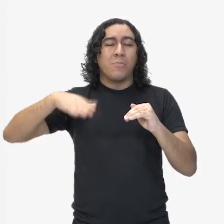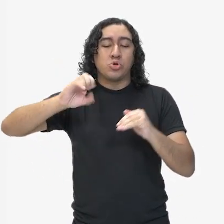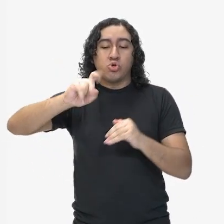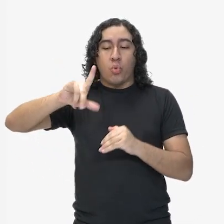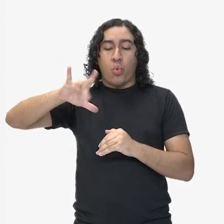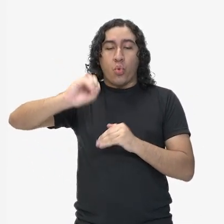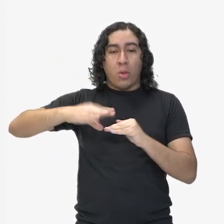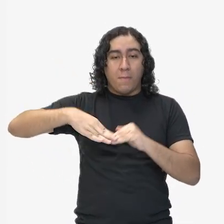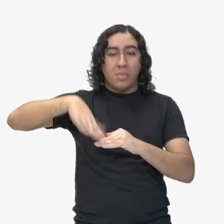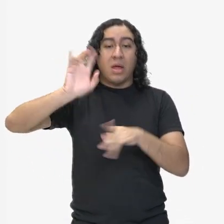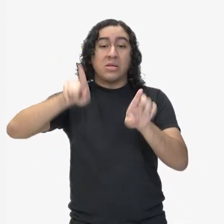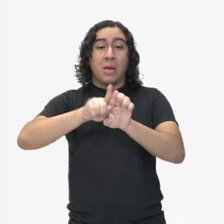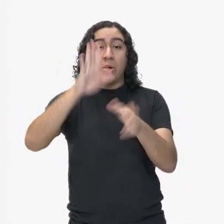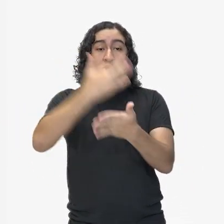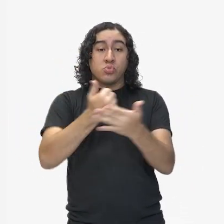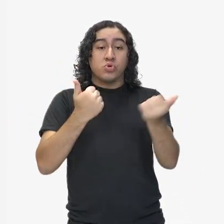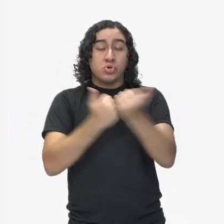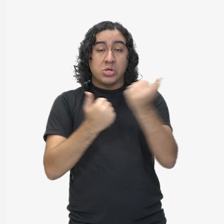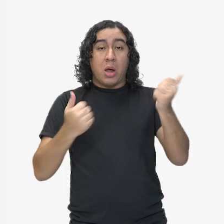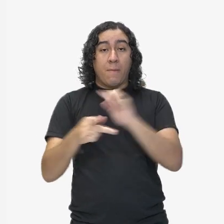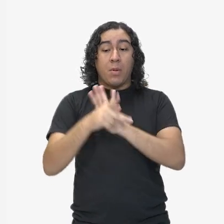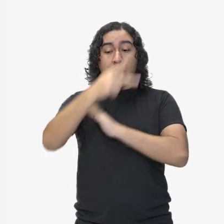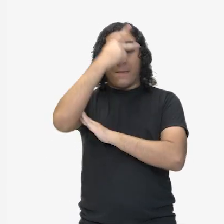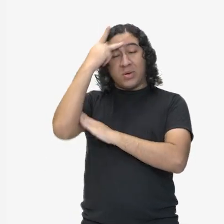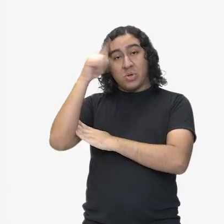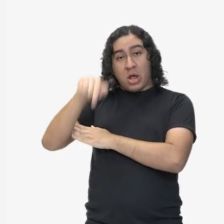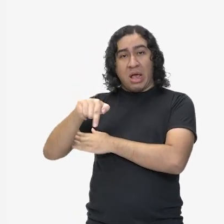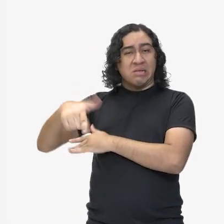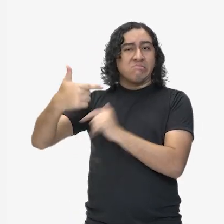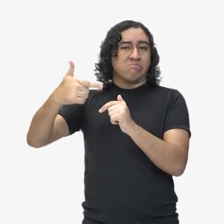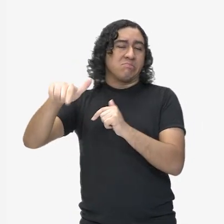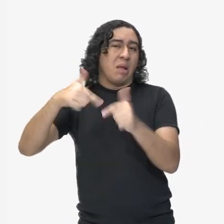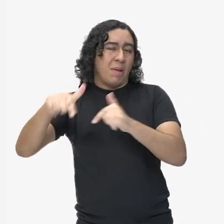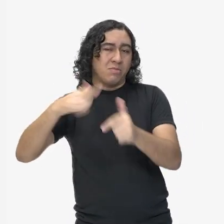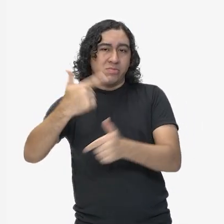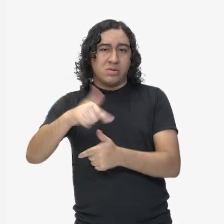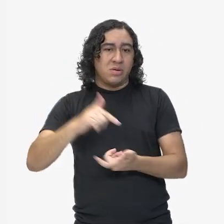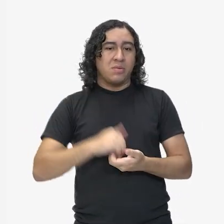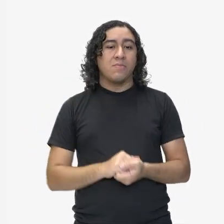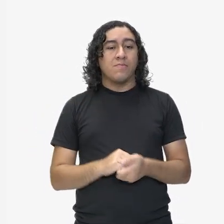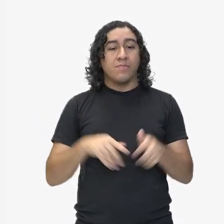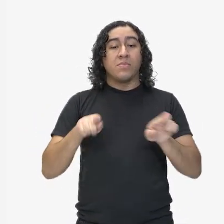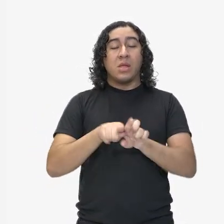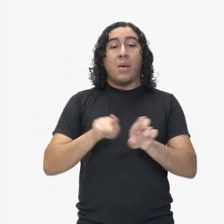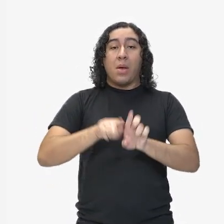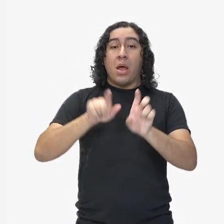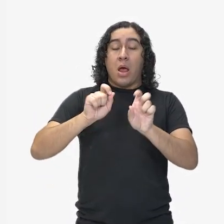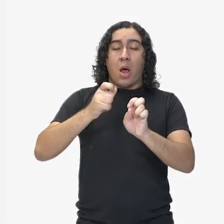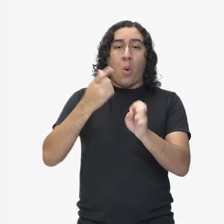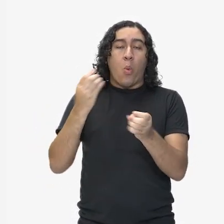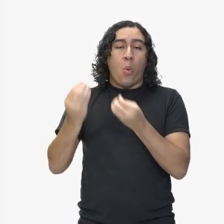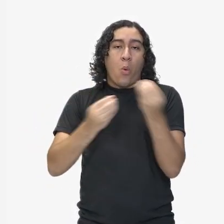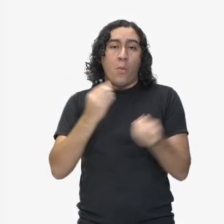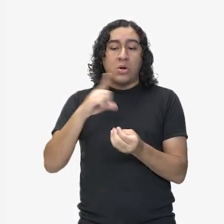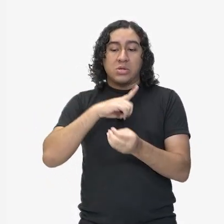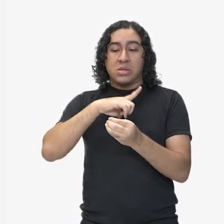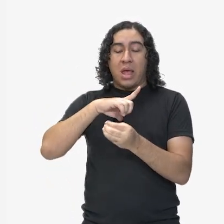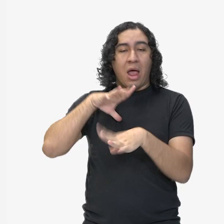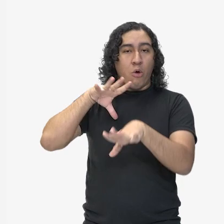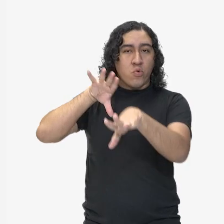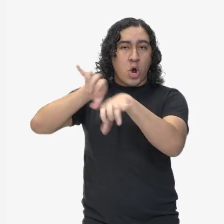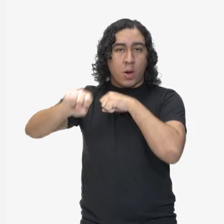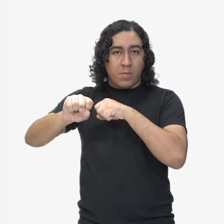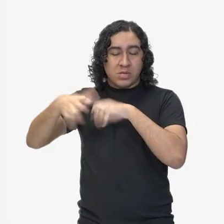dos oficiais tidos como incompetentes, melhoria do nível educacional de alguns marinheiros na